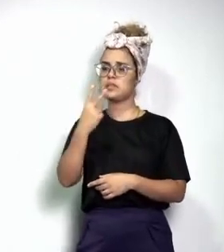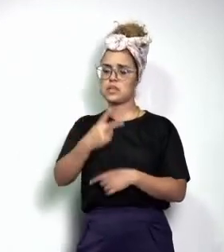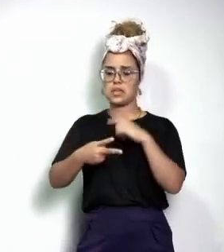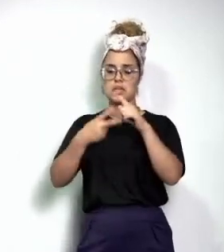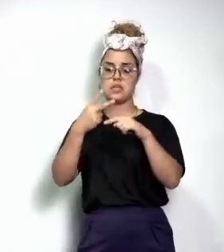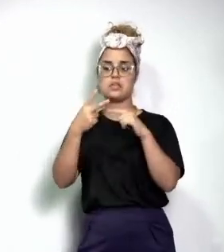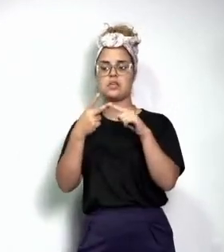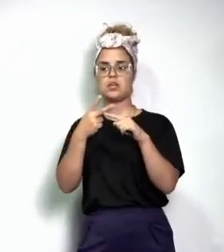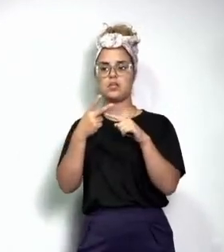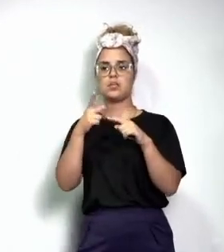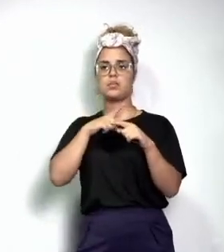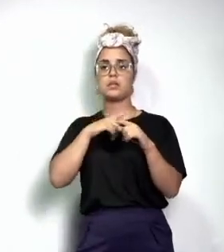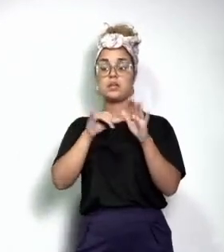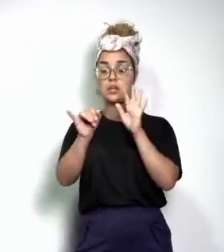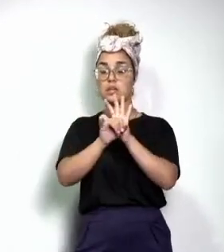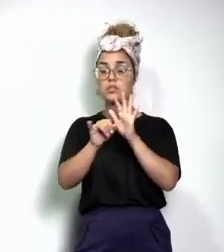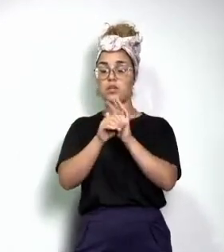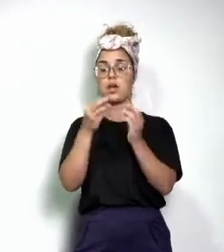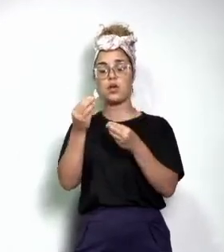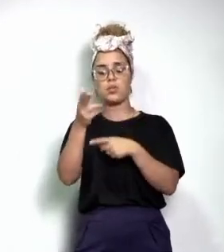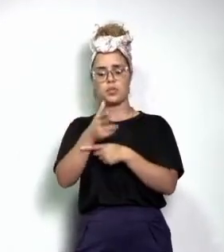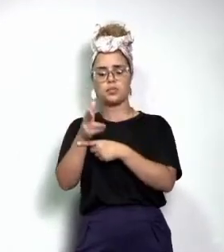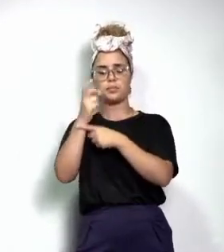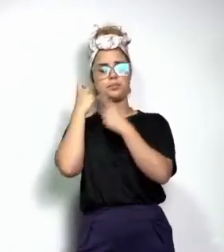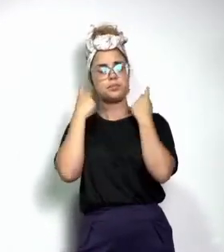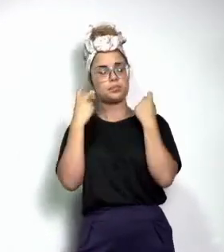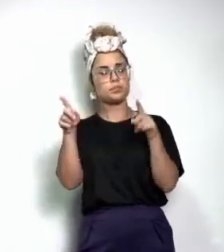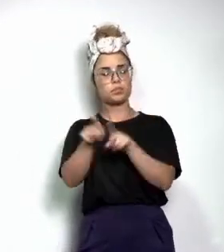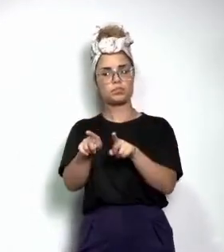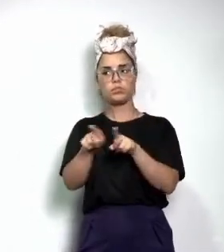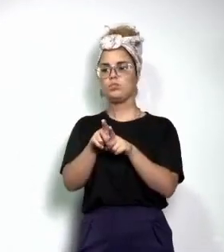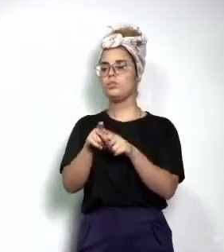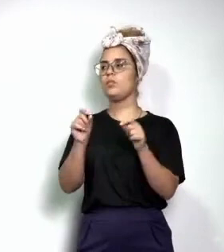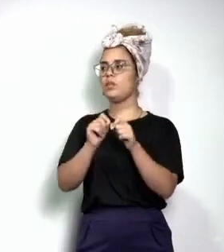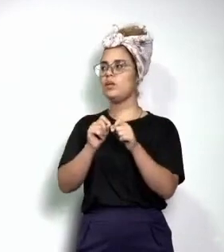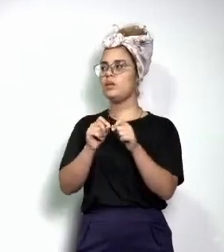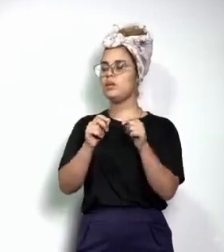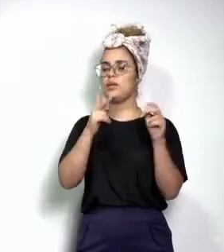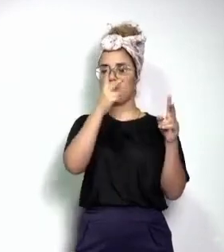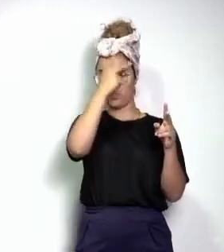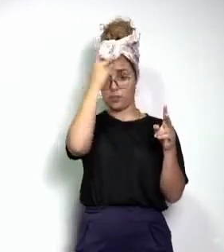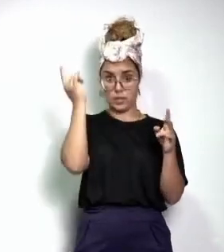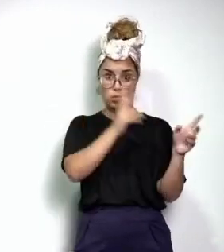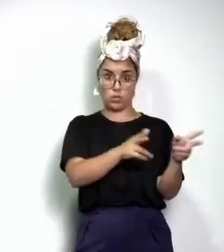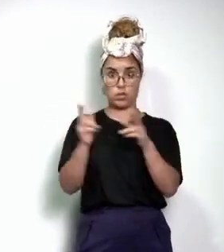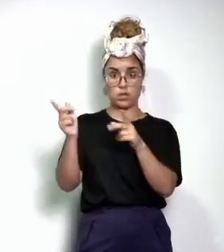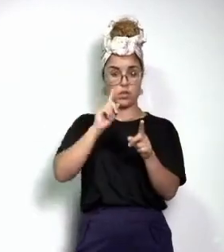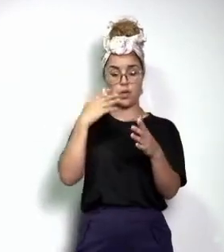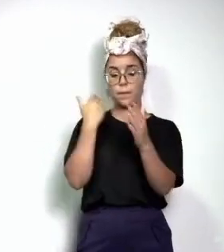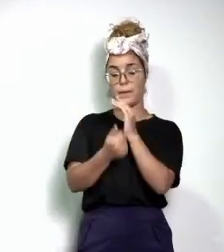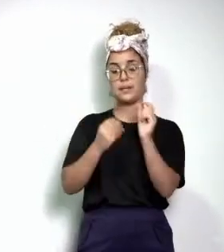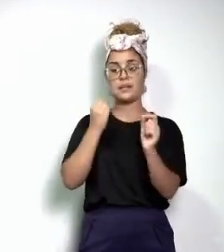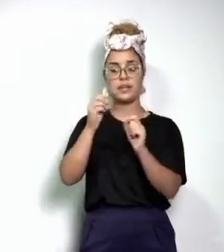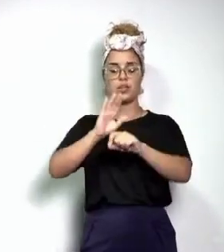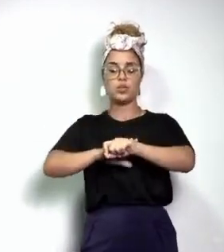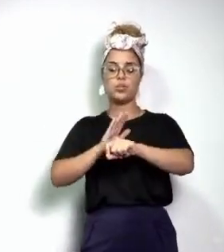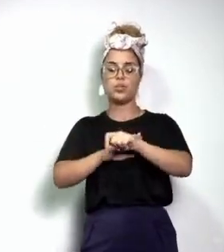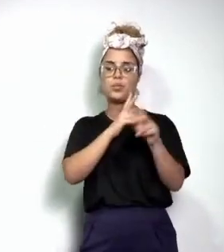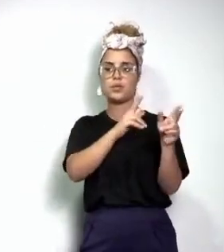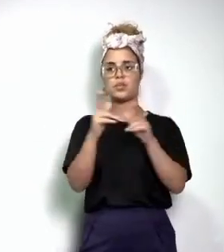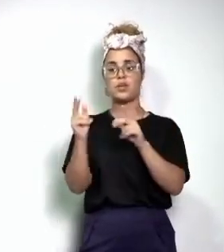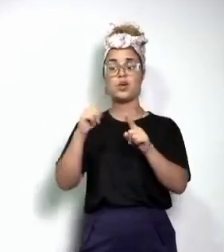claquete, para ter essa identificação tanto na câmera quanto no áudio. E a edição também não se perder nesse sync, porque aí ele pode acabar